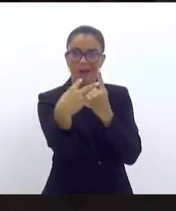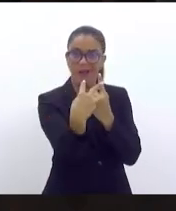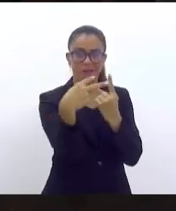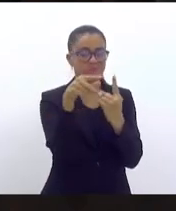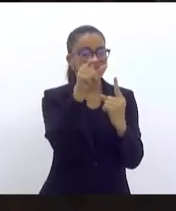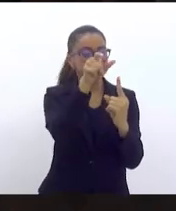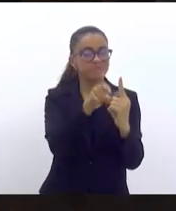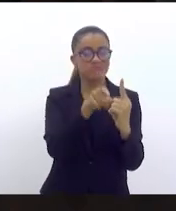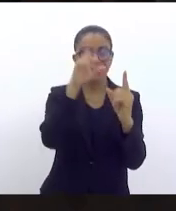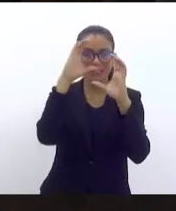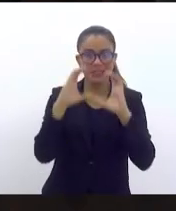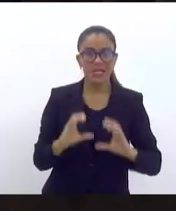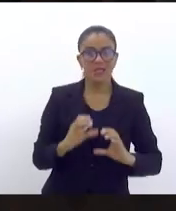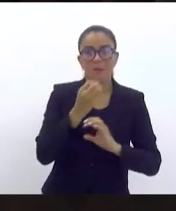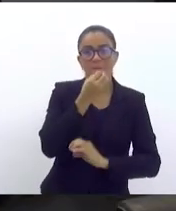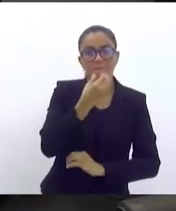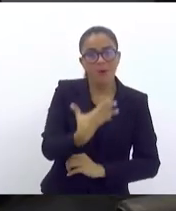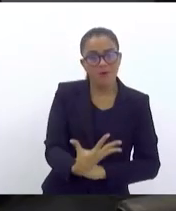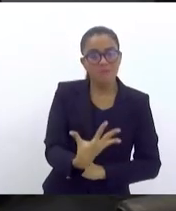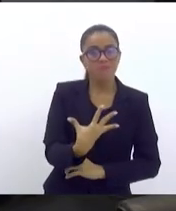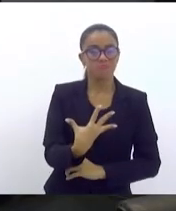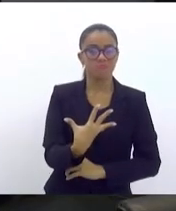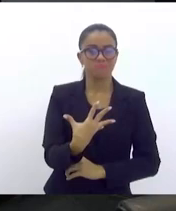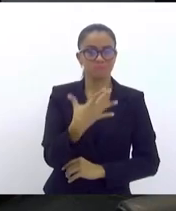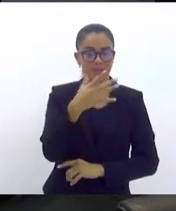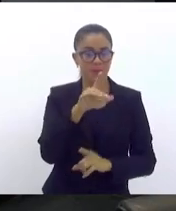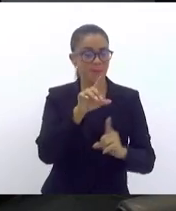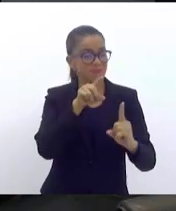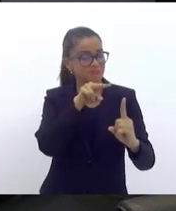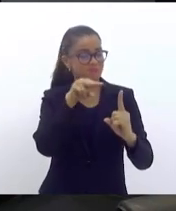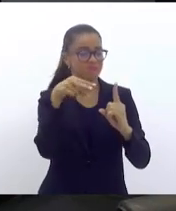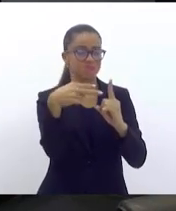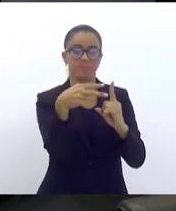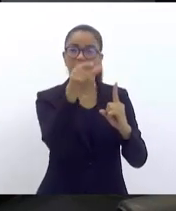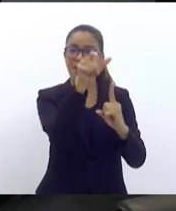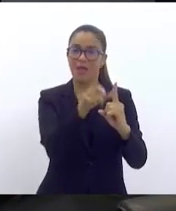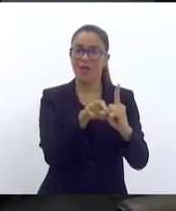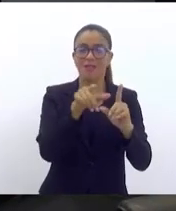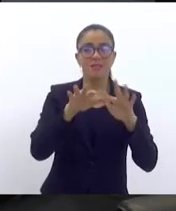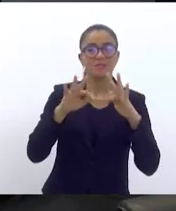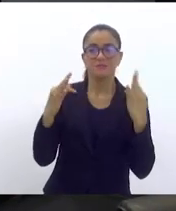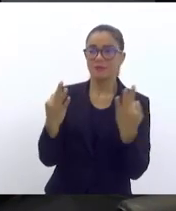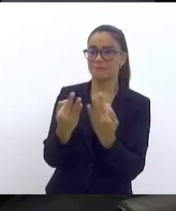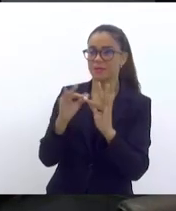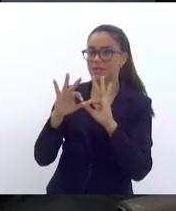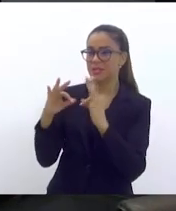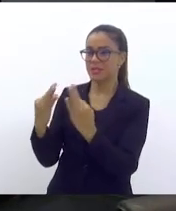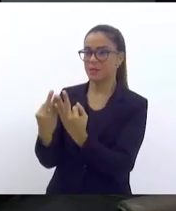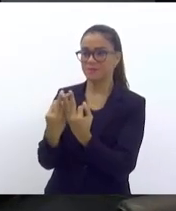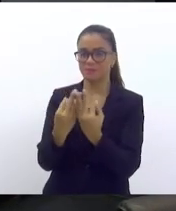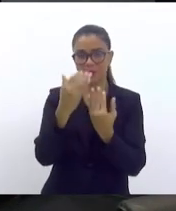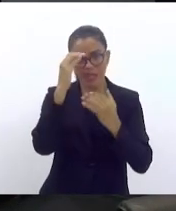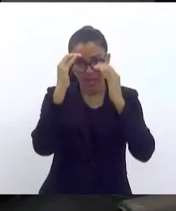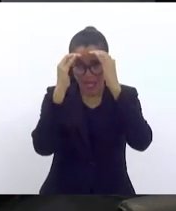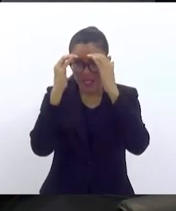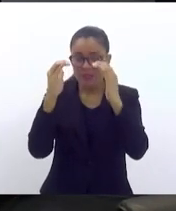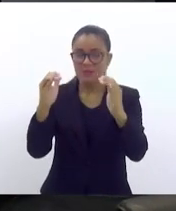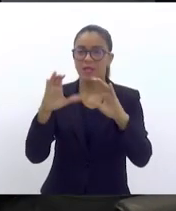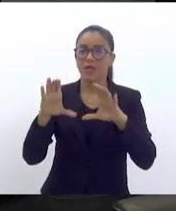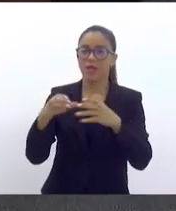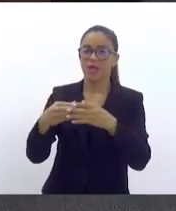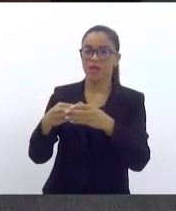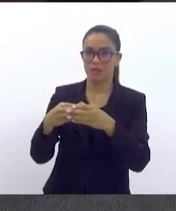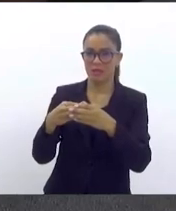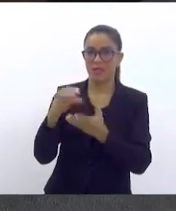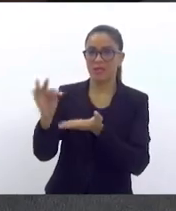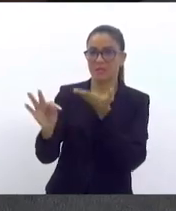cidadão de bem olhando sobre o prisma das famílias então todo o nosso respeito aqui as comunidades terapêuticas que efetivamente e quem